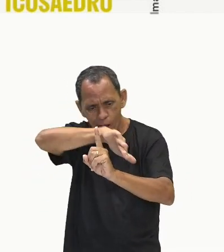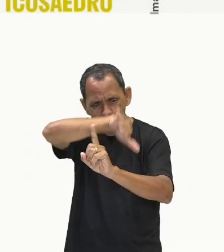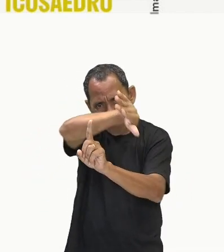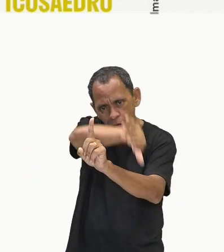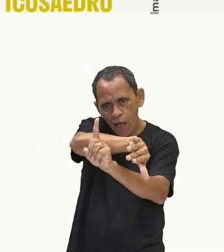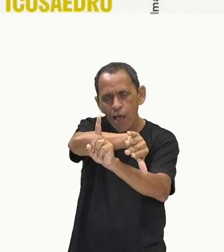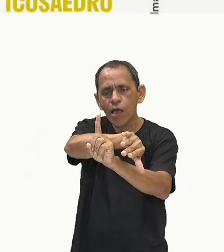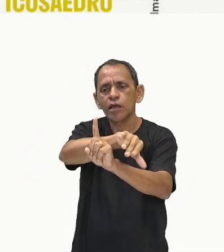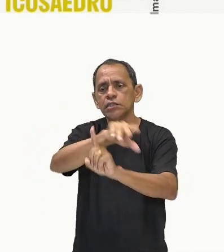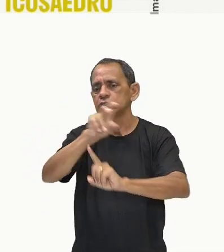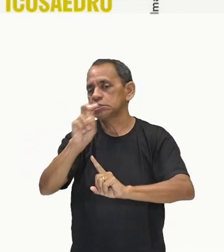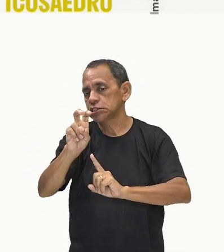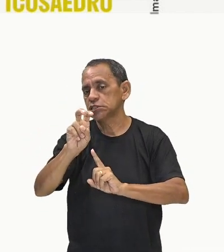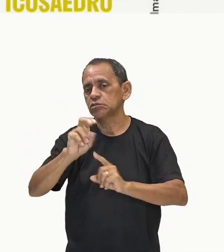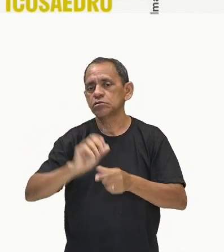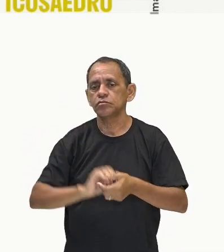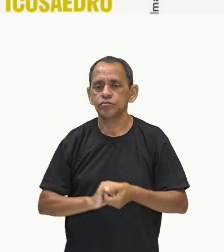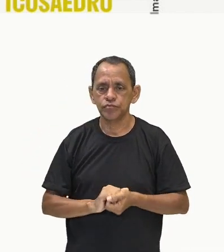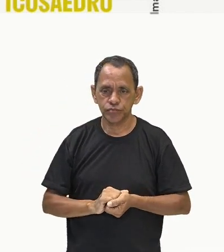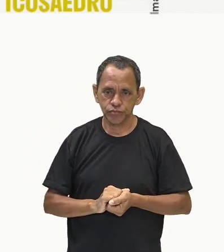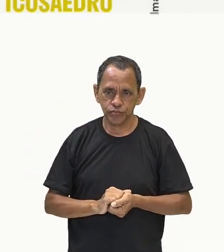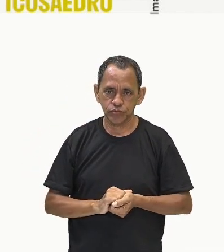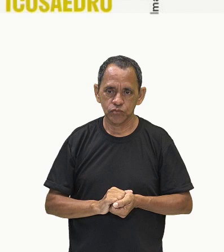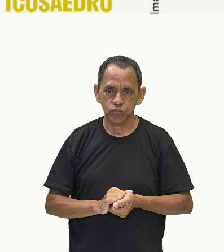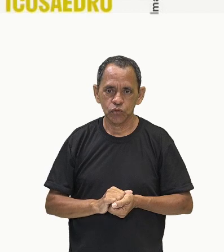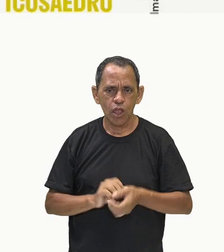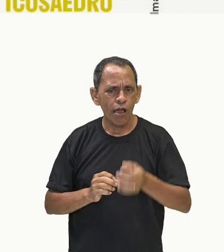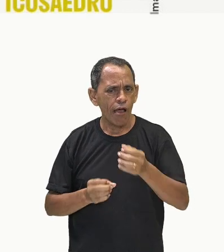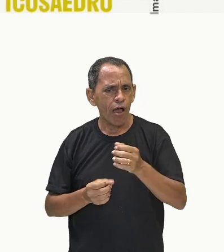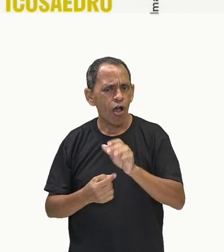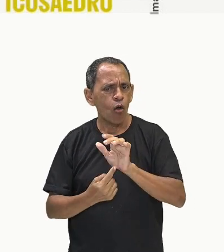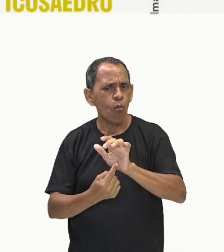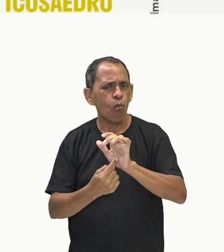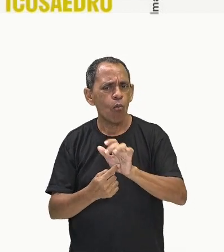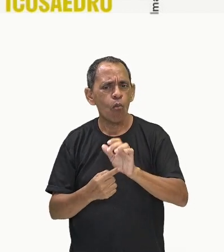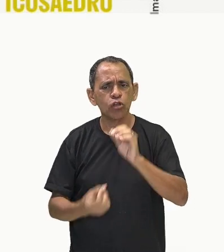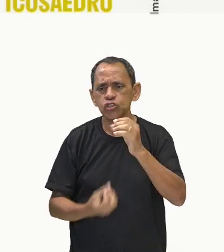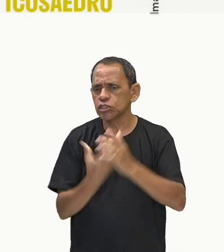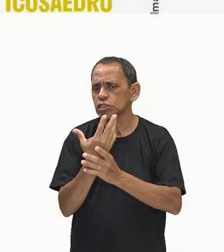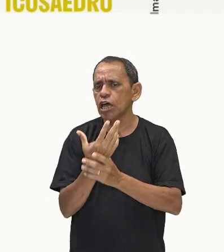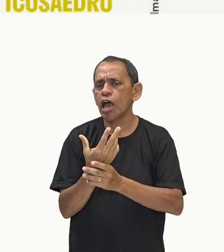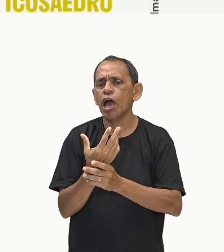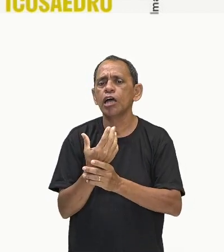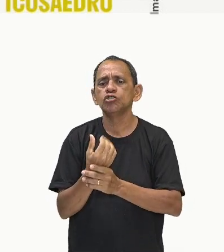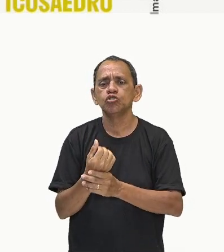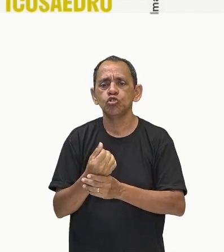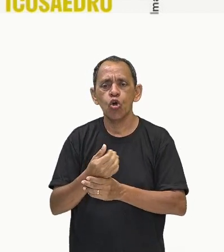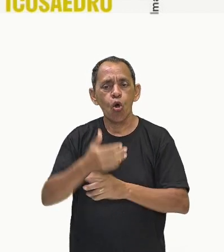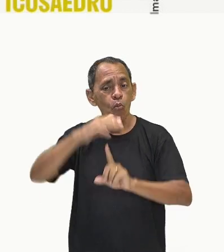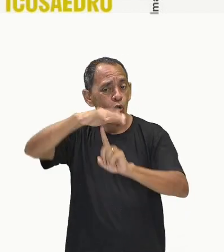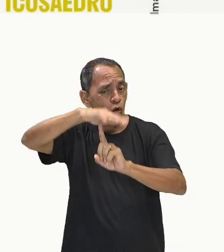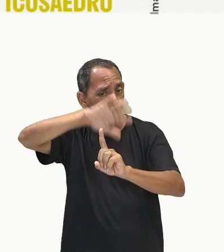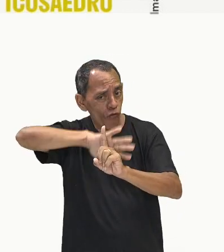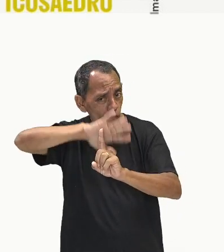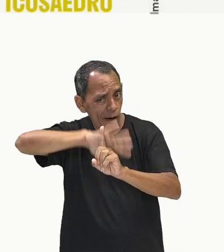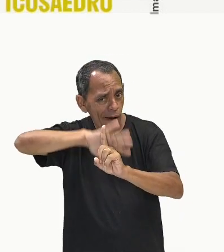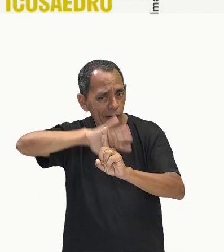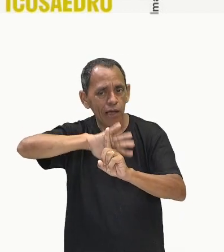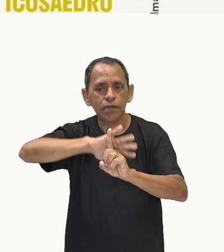E o cosaedro também é formado por faces triangulares. Então, o único